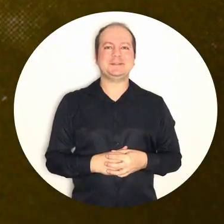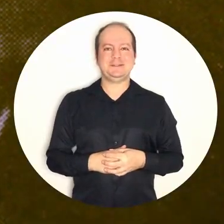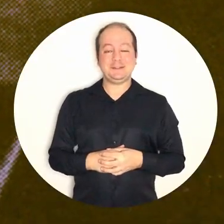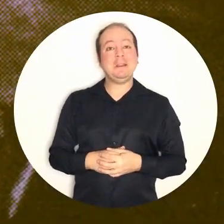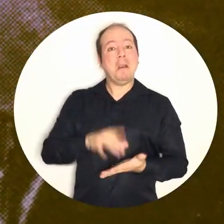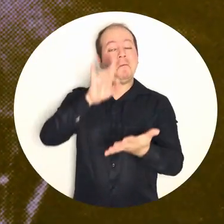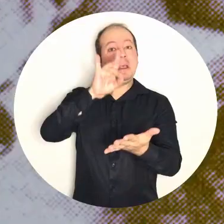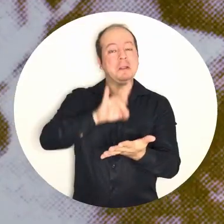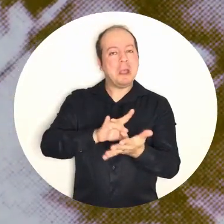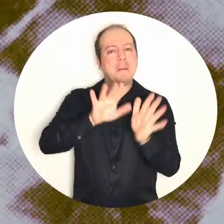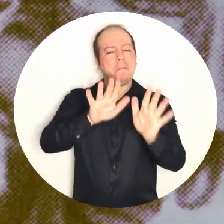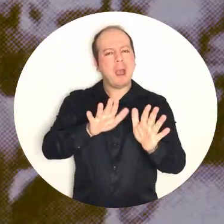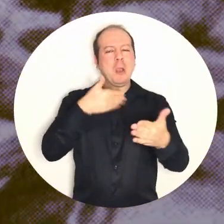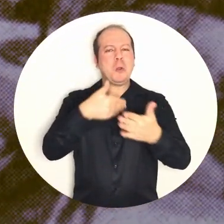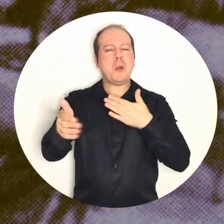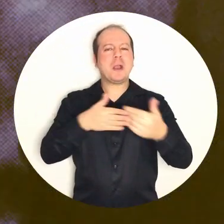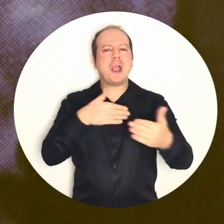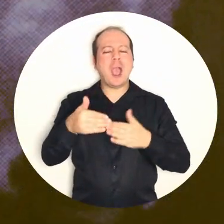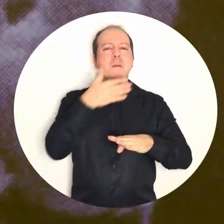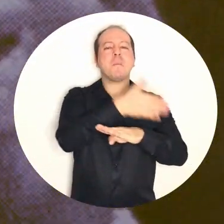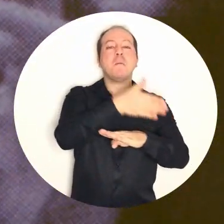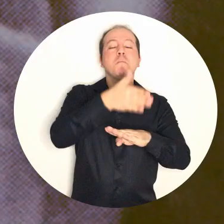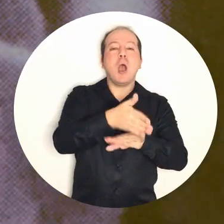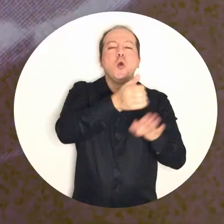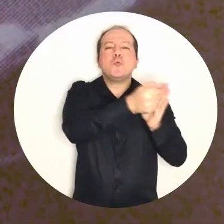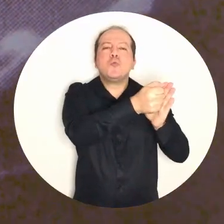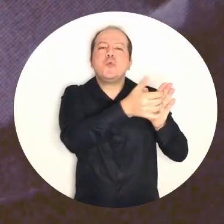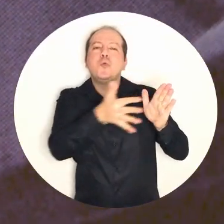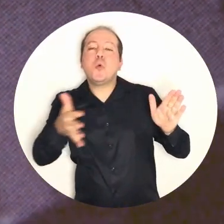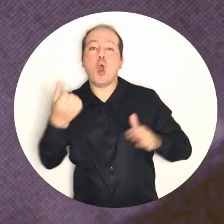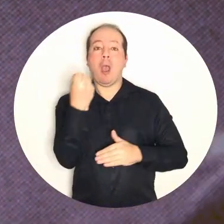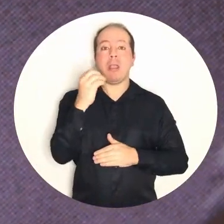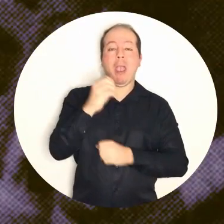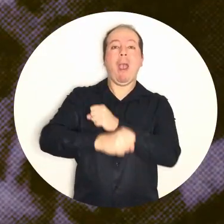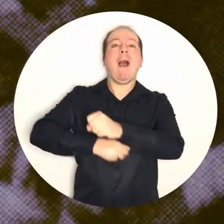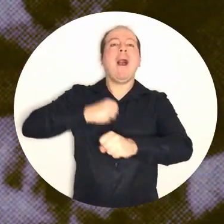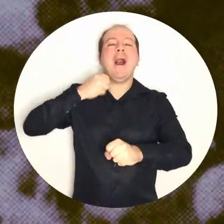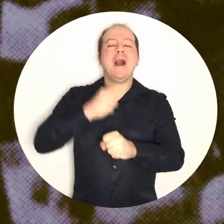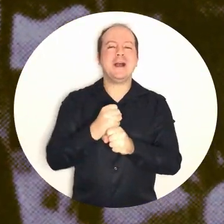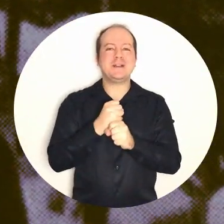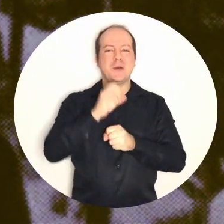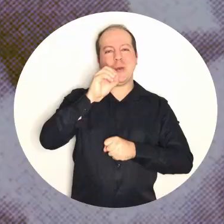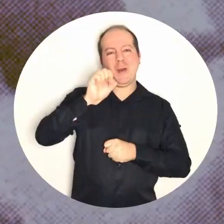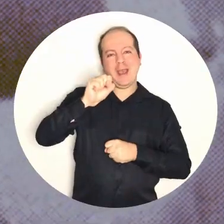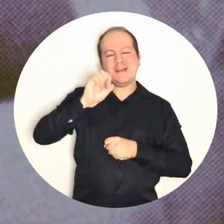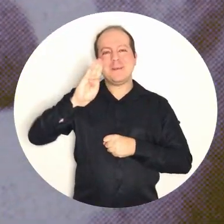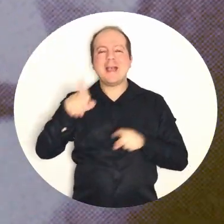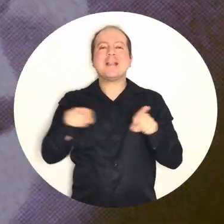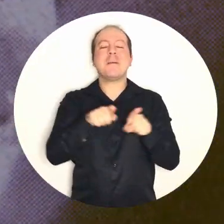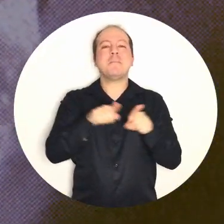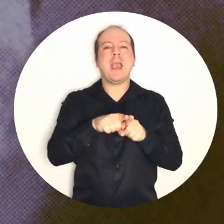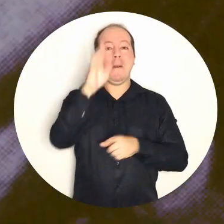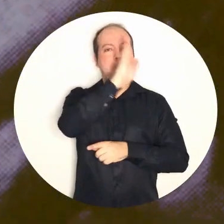A verdade é que, para onde foi, ao longo dessas 8 décadas, a Orquestra Sinfônica carregou